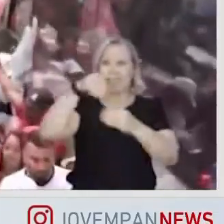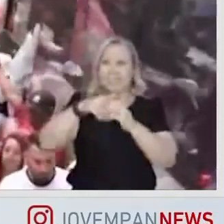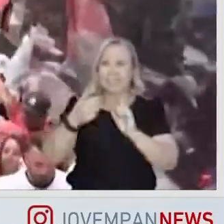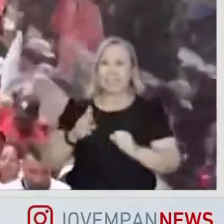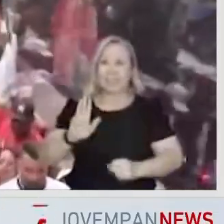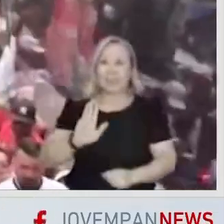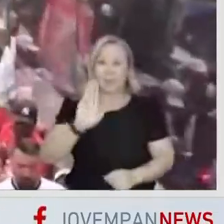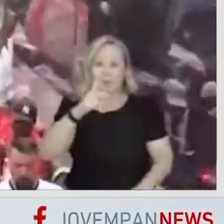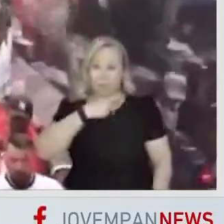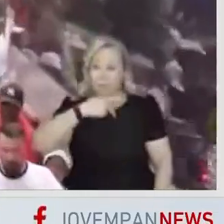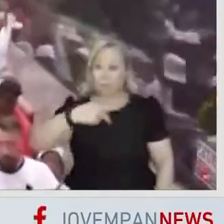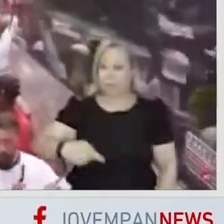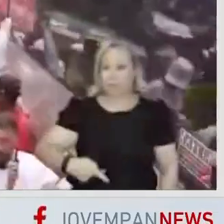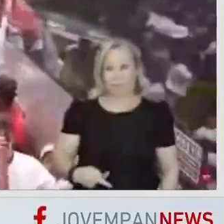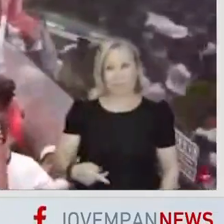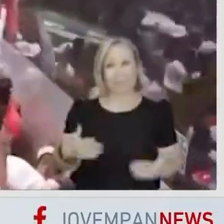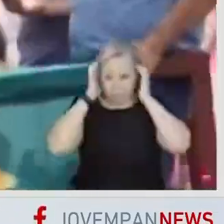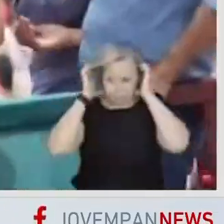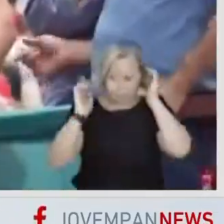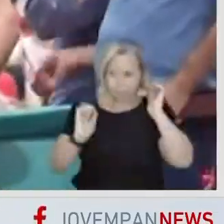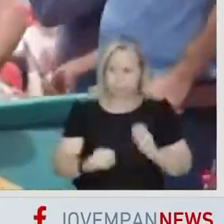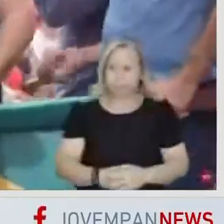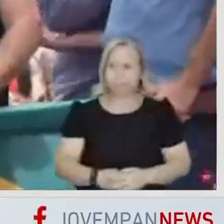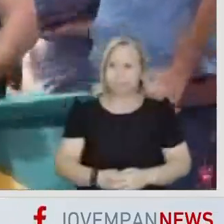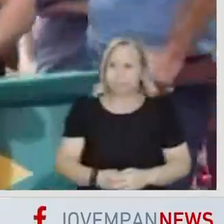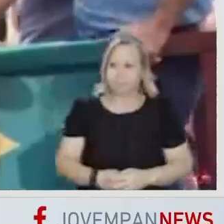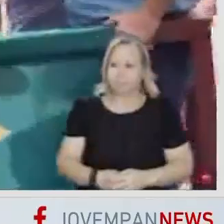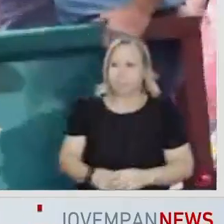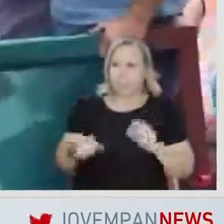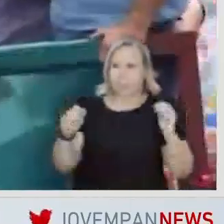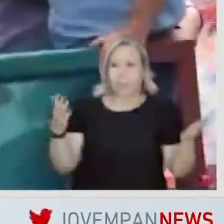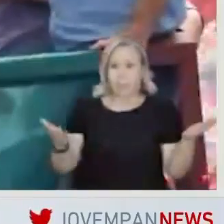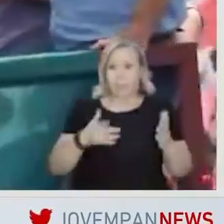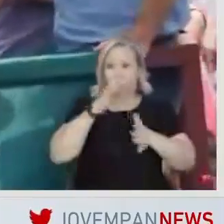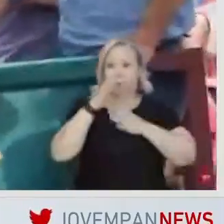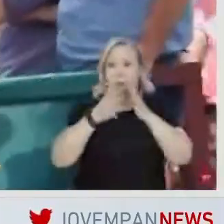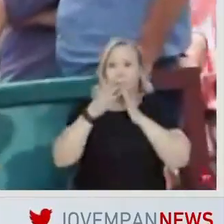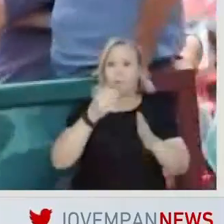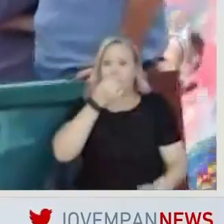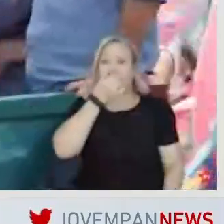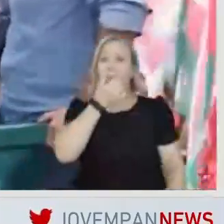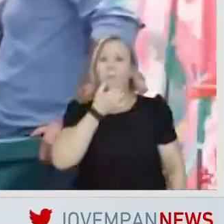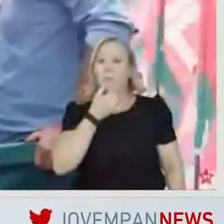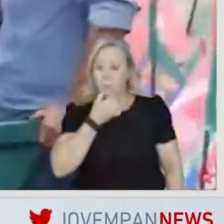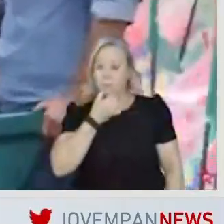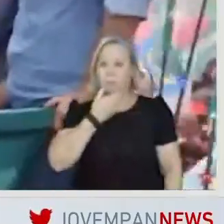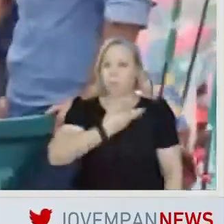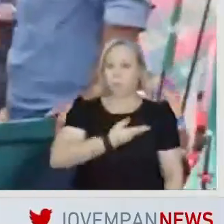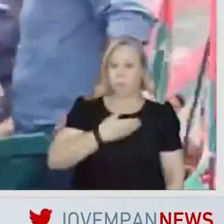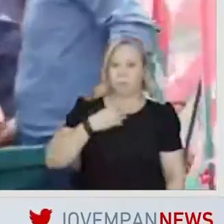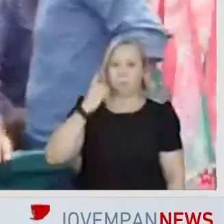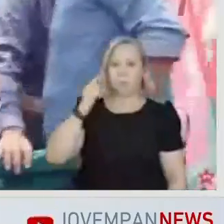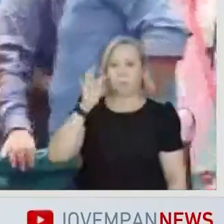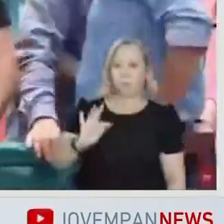traição do PT ao que foi pregado no período eleitoral, até porque nesse primeiro momento, nesse início da transição,